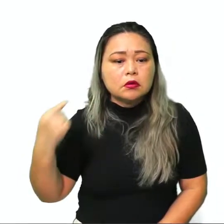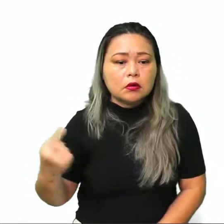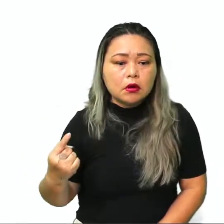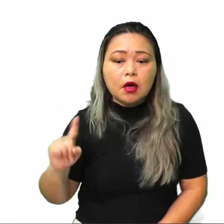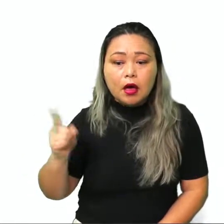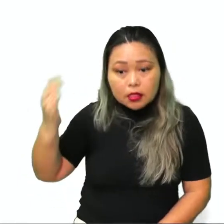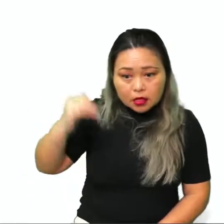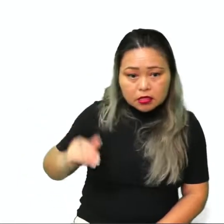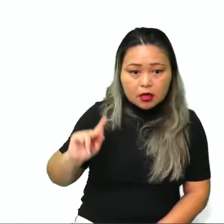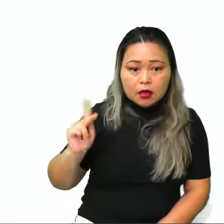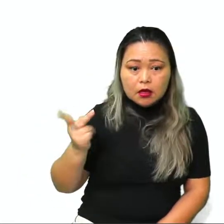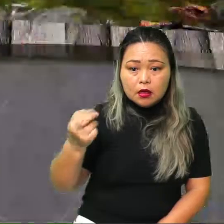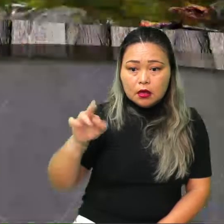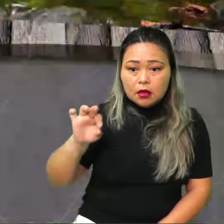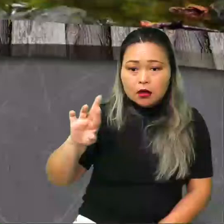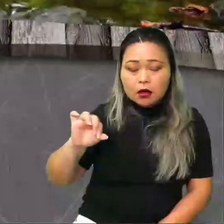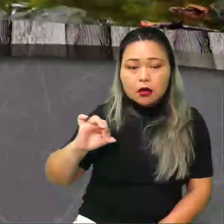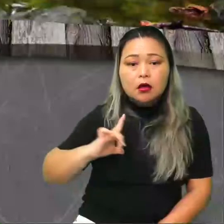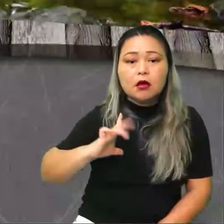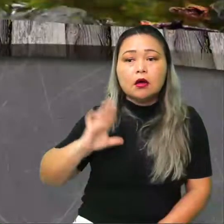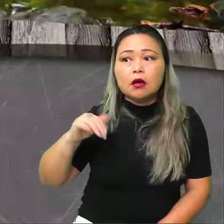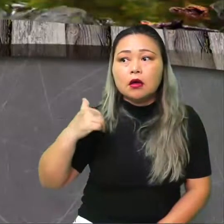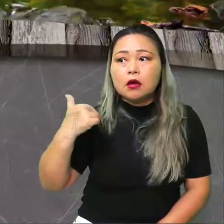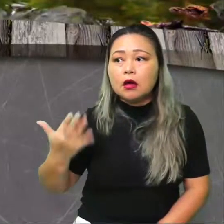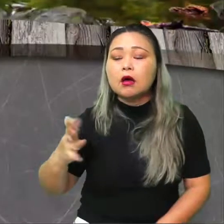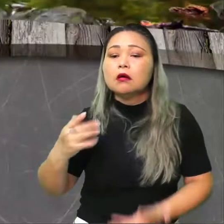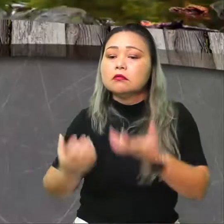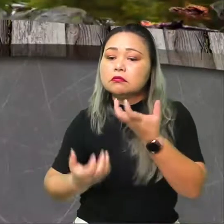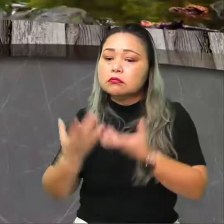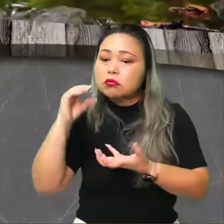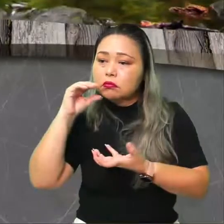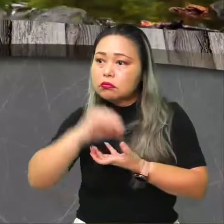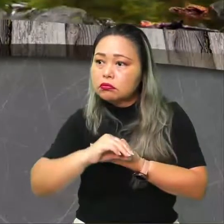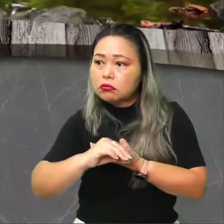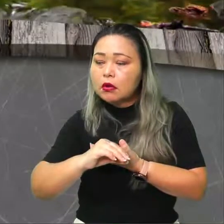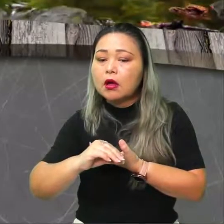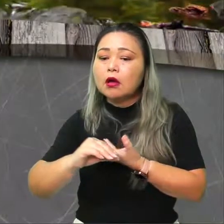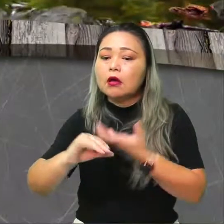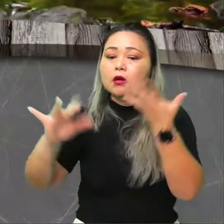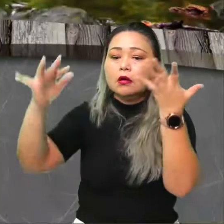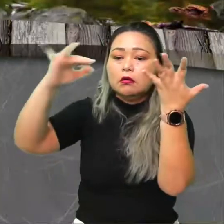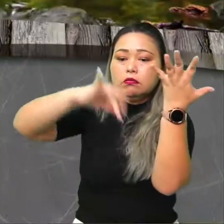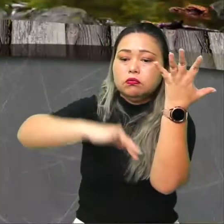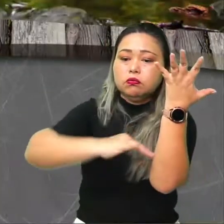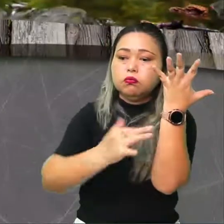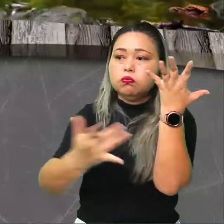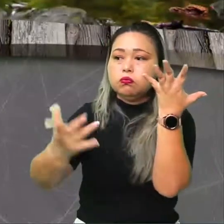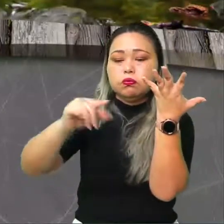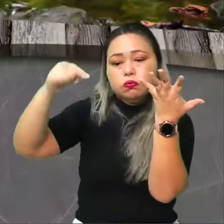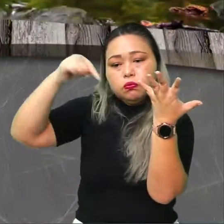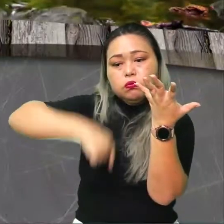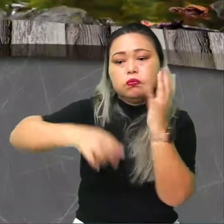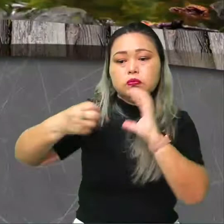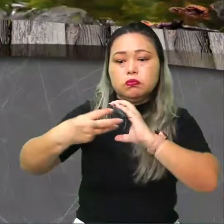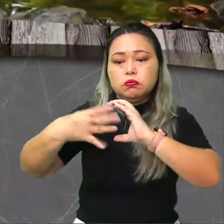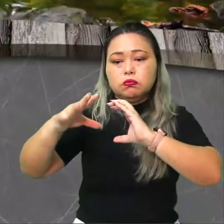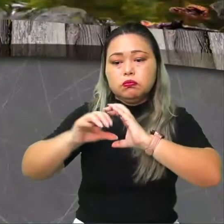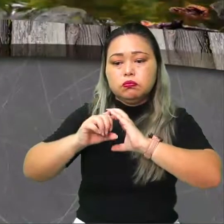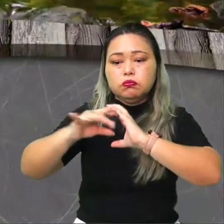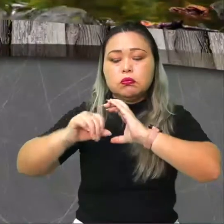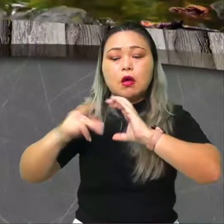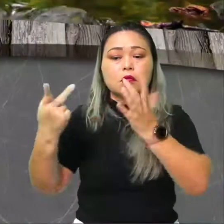hipótese heterotrófica, você tem fermentação, aí você vai ter a fotossíntese e depois você vai ter a respiração